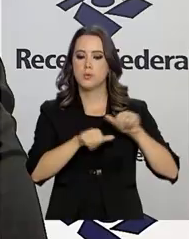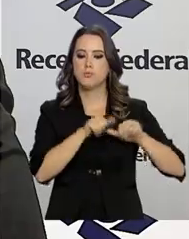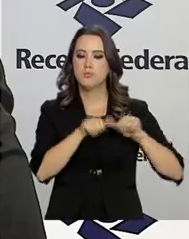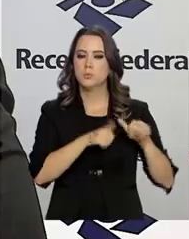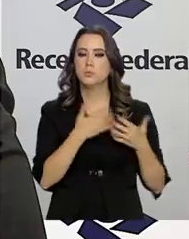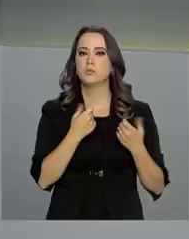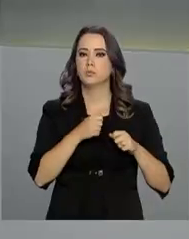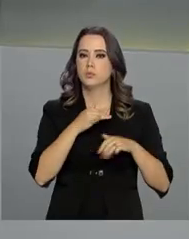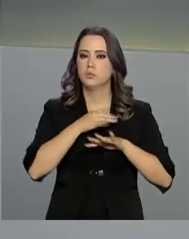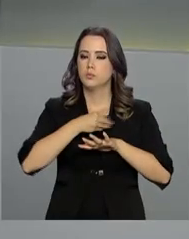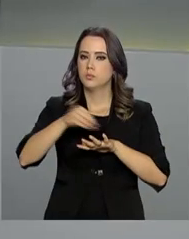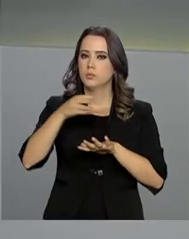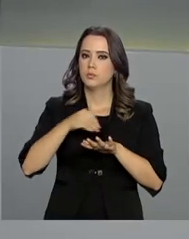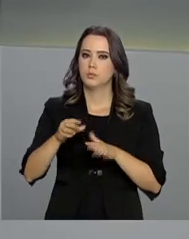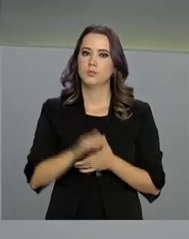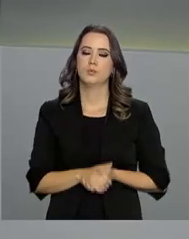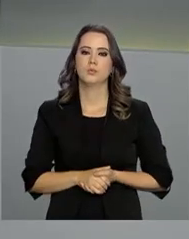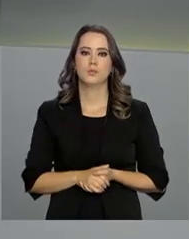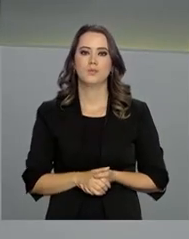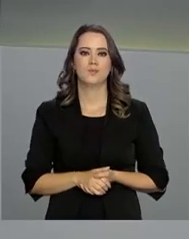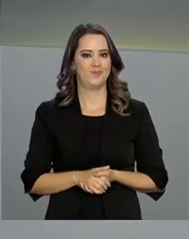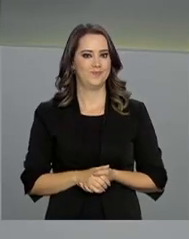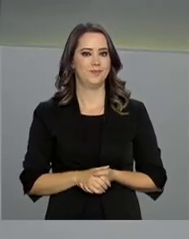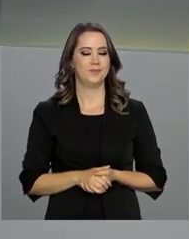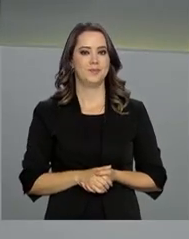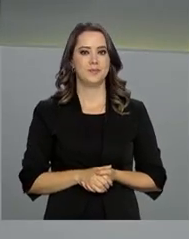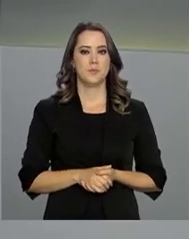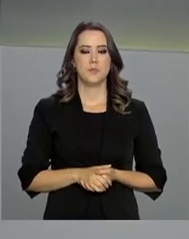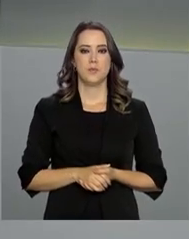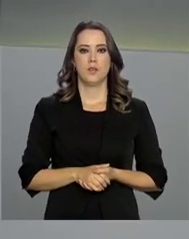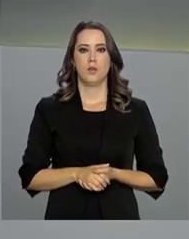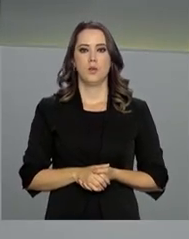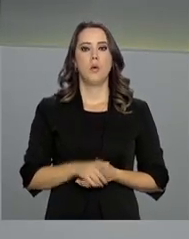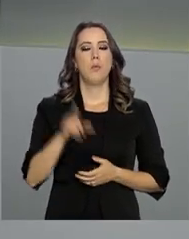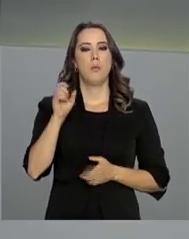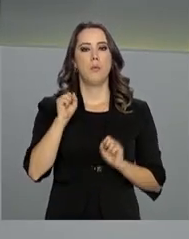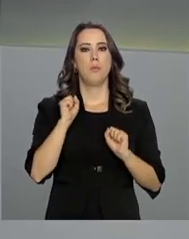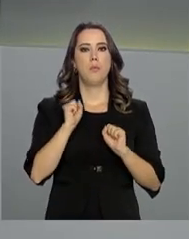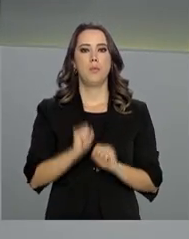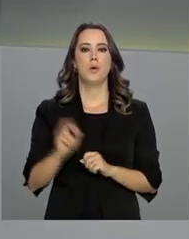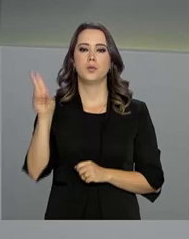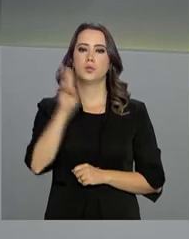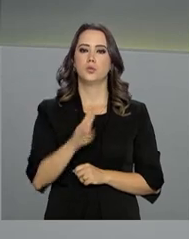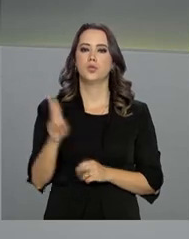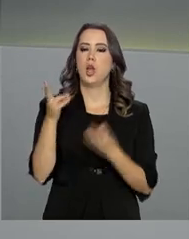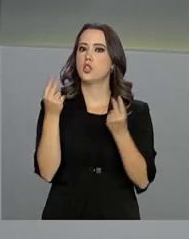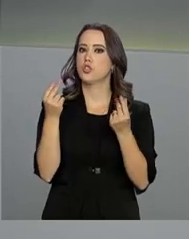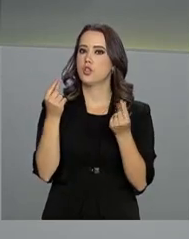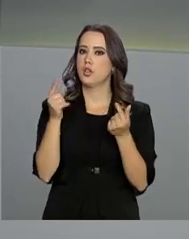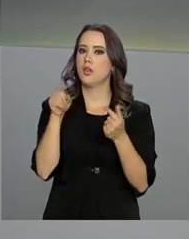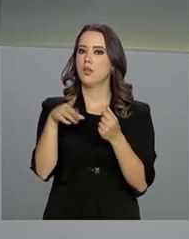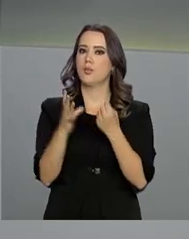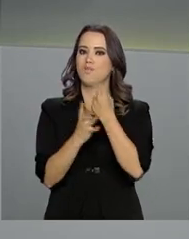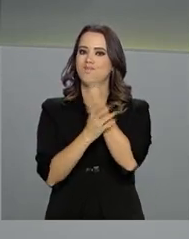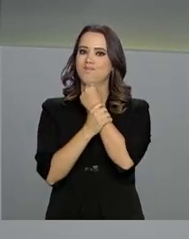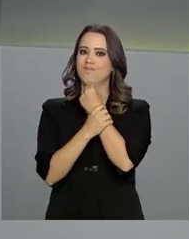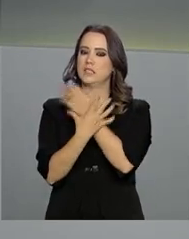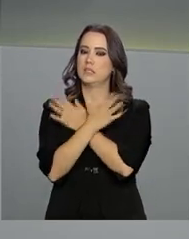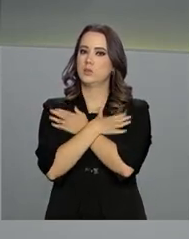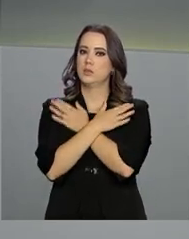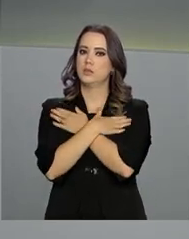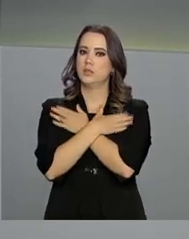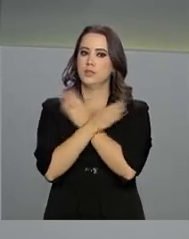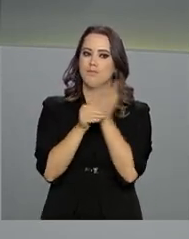contribuinte um recurso que pode ser usado quando o trabalhador mais precisa é o seguro desemprego